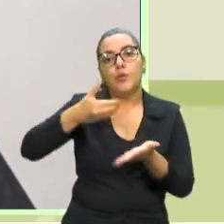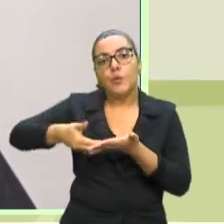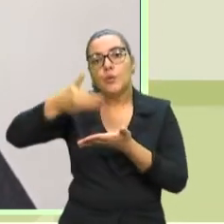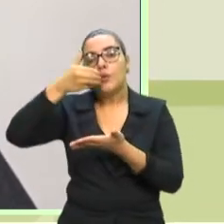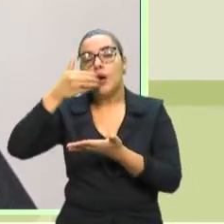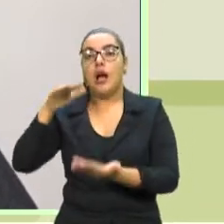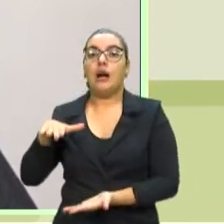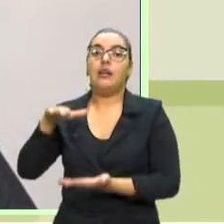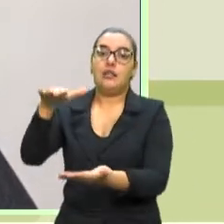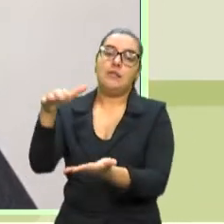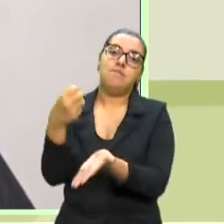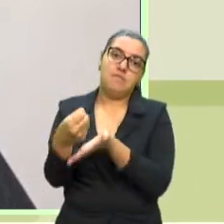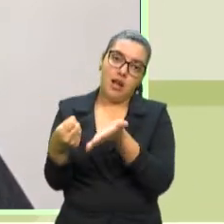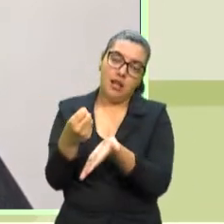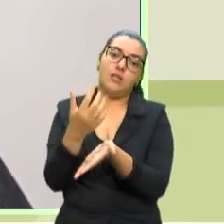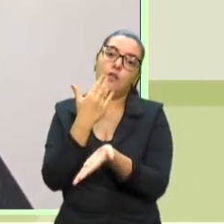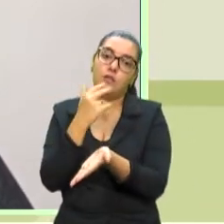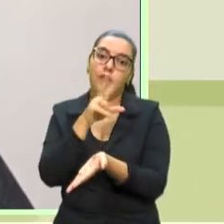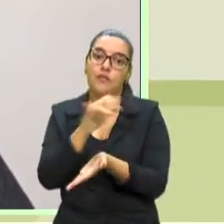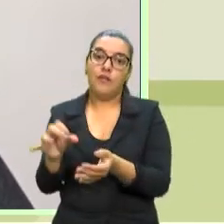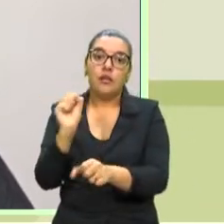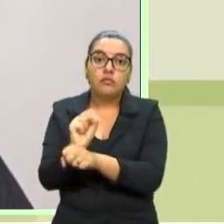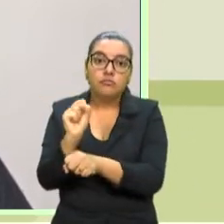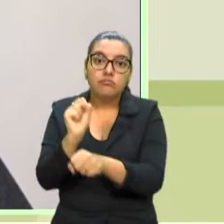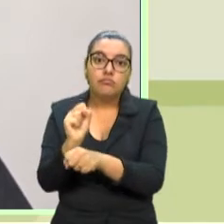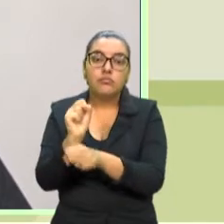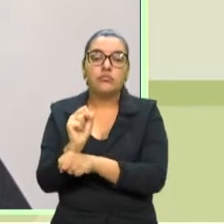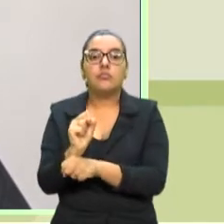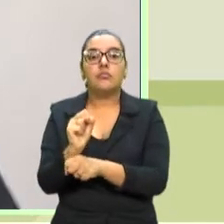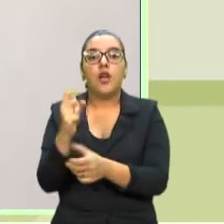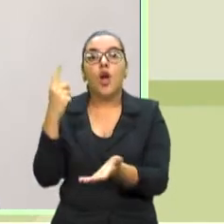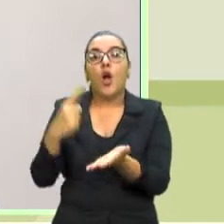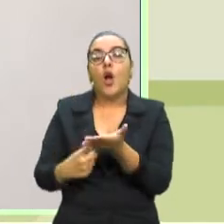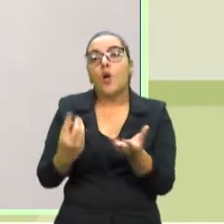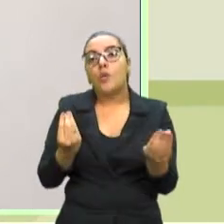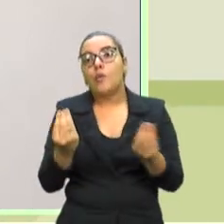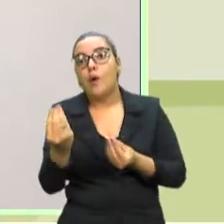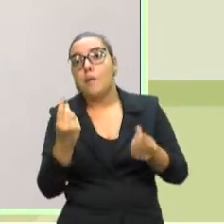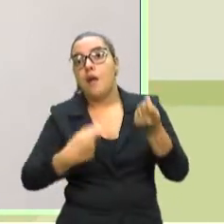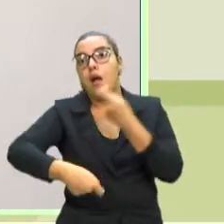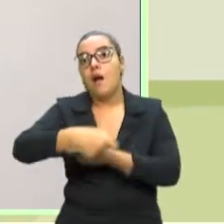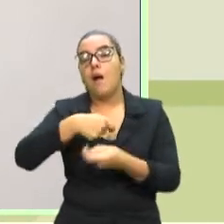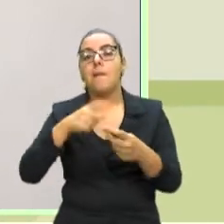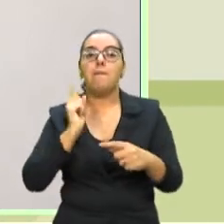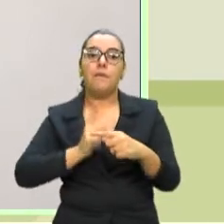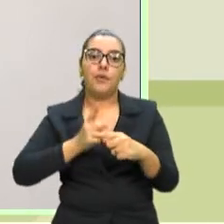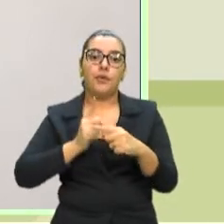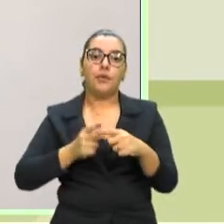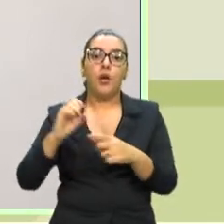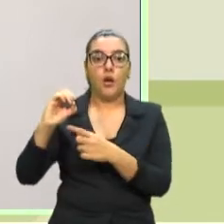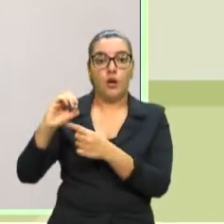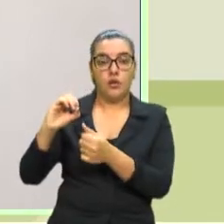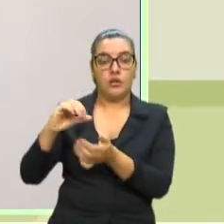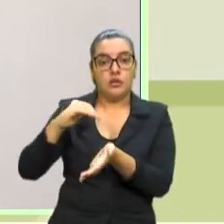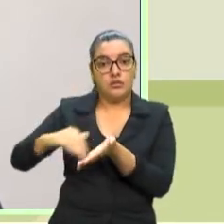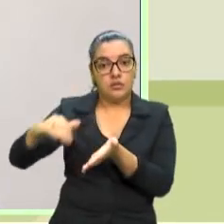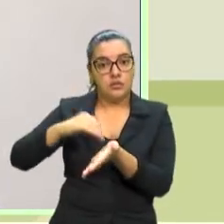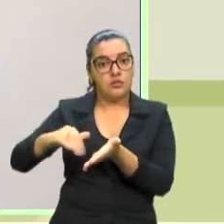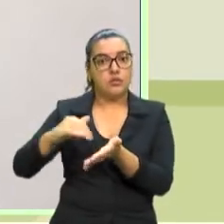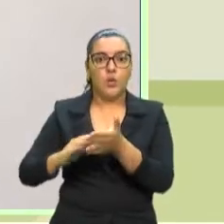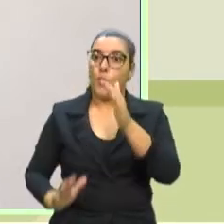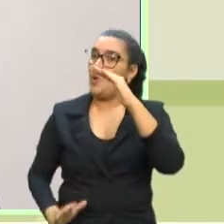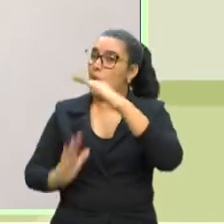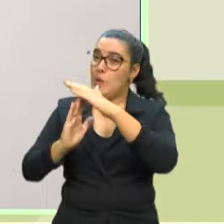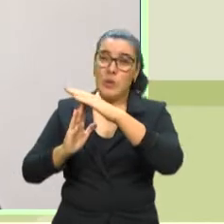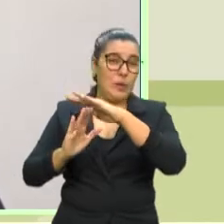básica, nós estamos aguardando aí como fica a situação econômica, porque também o orçamento da secretaria estourou. Para